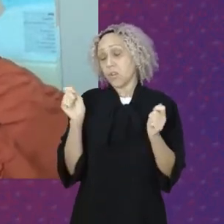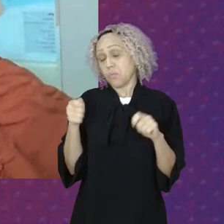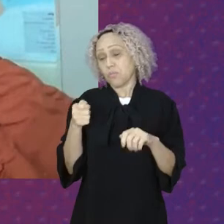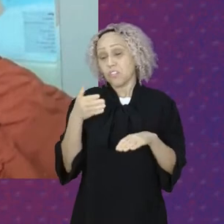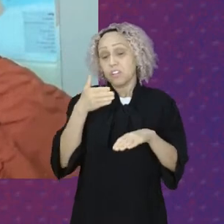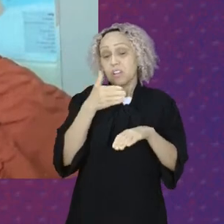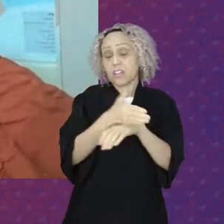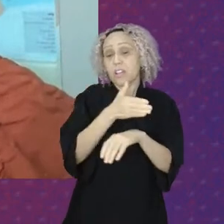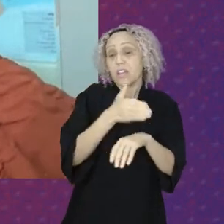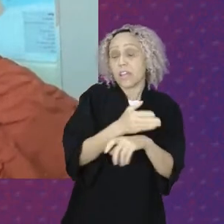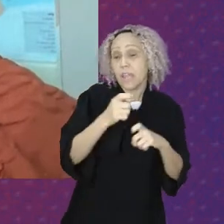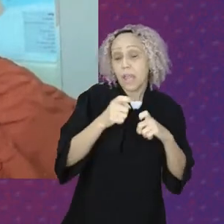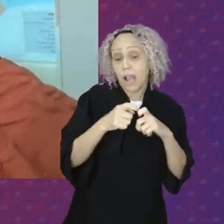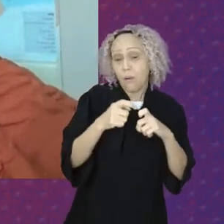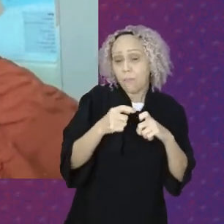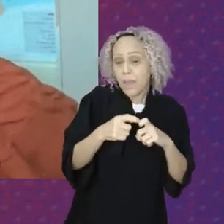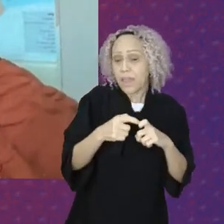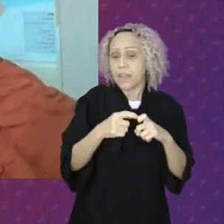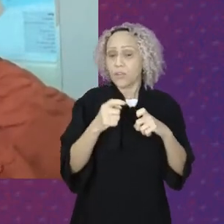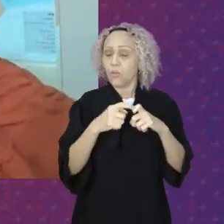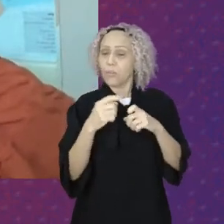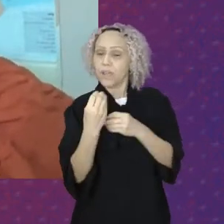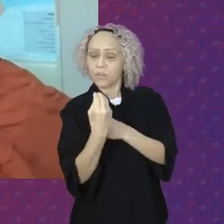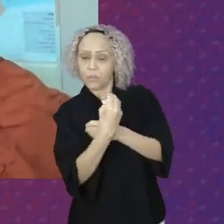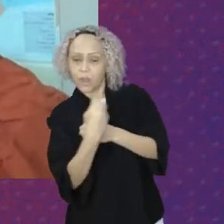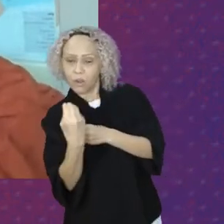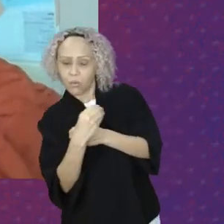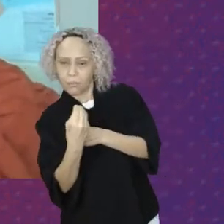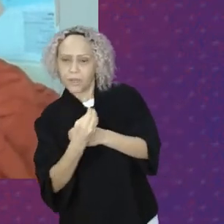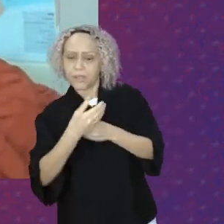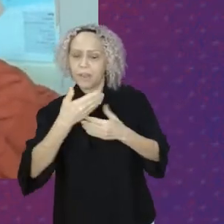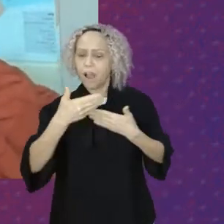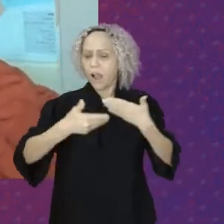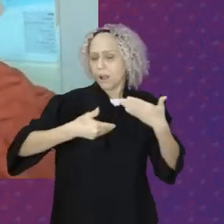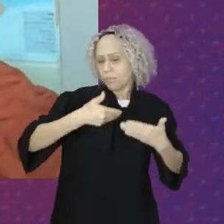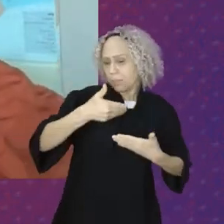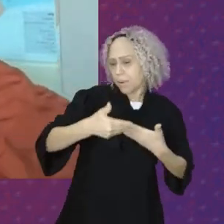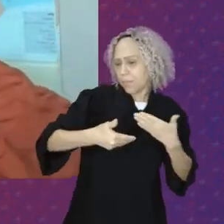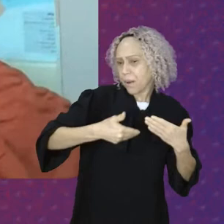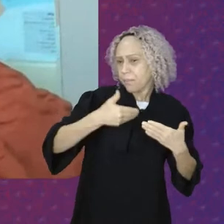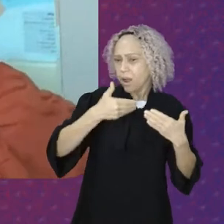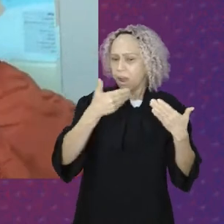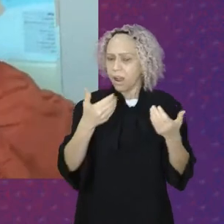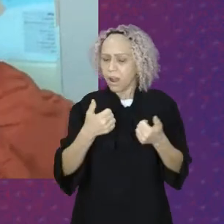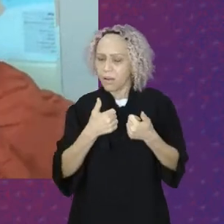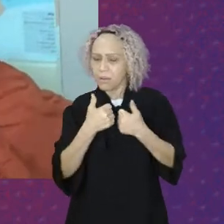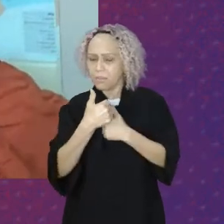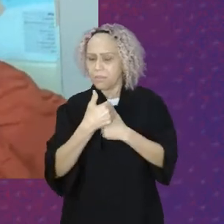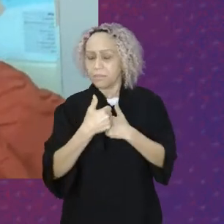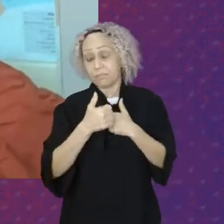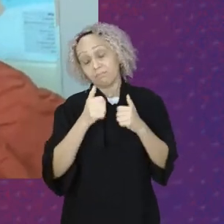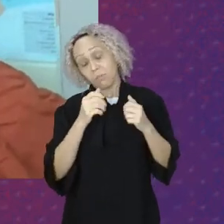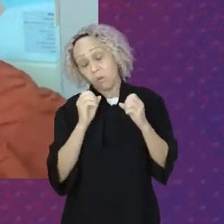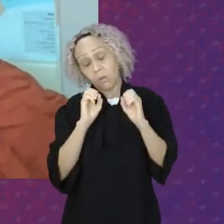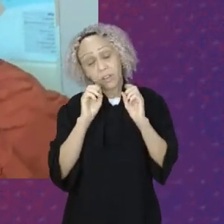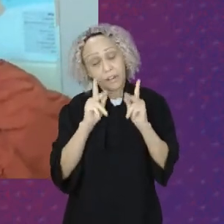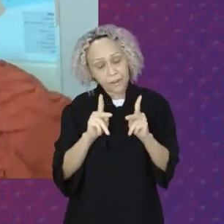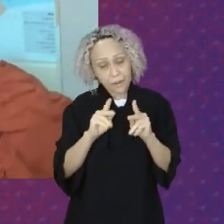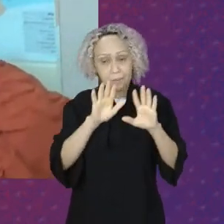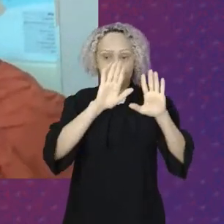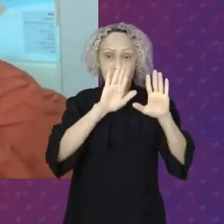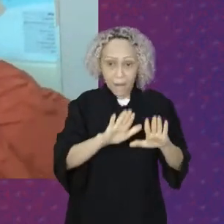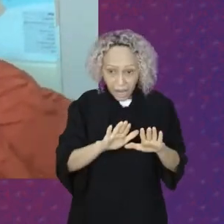das mulheres, embora isso seja um direito. Então, eu falo para vocês desse contexto da gestação, da